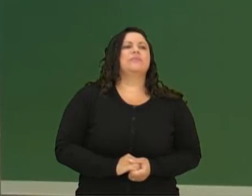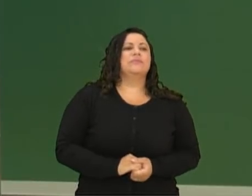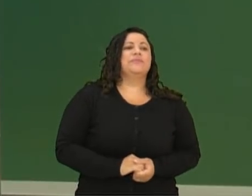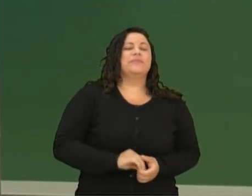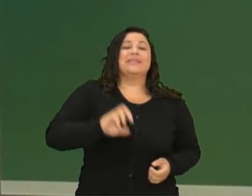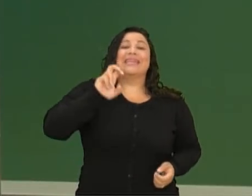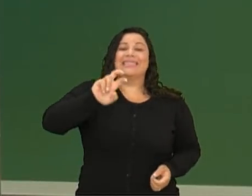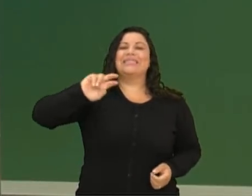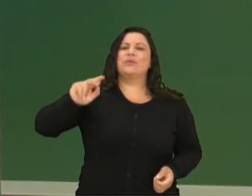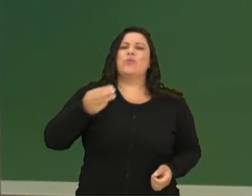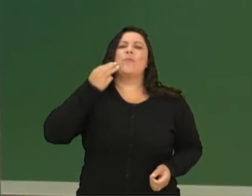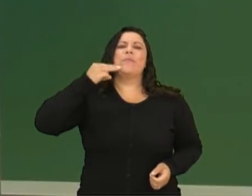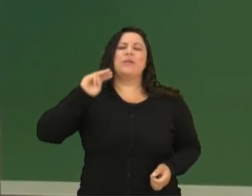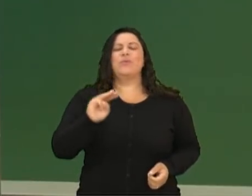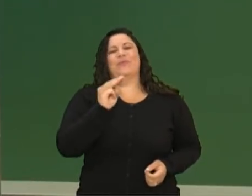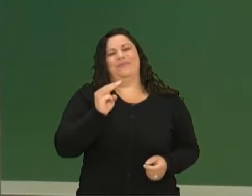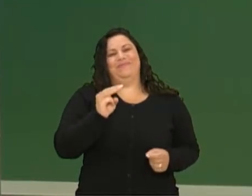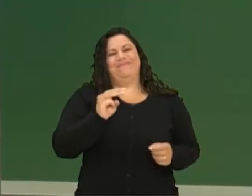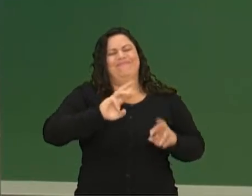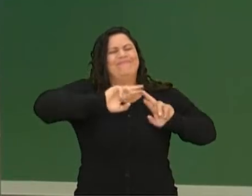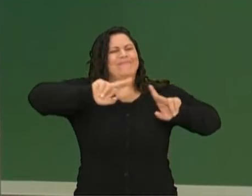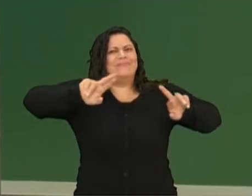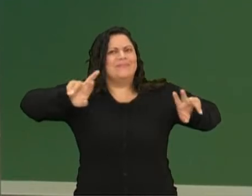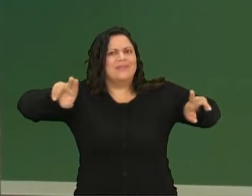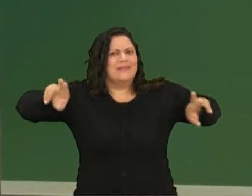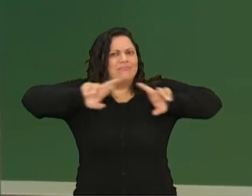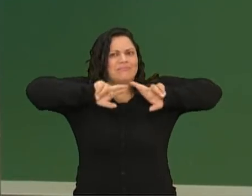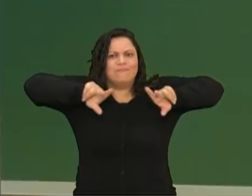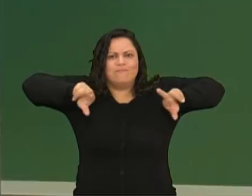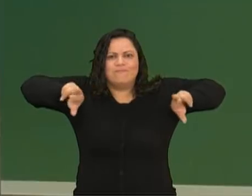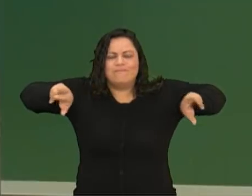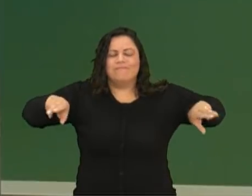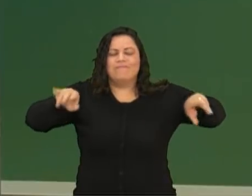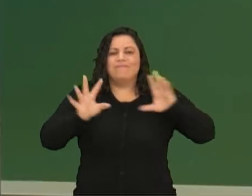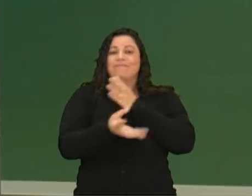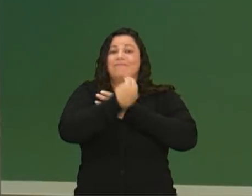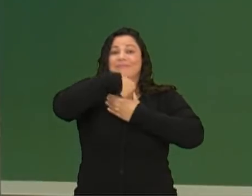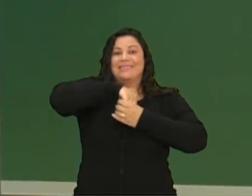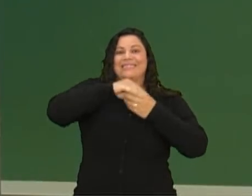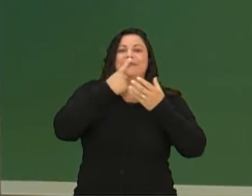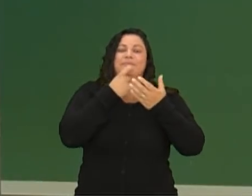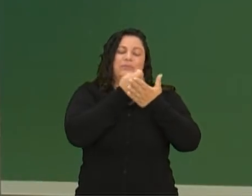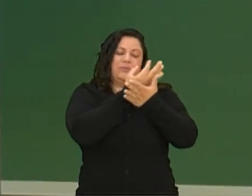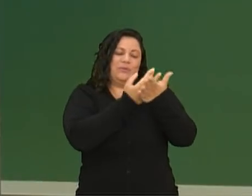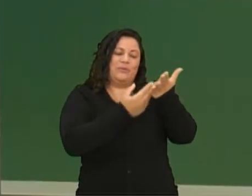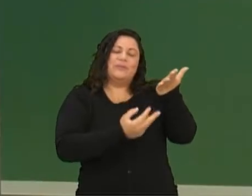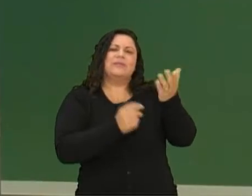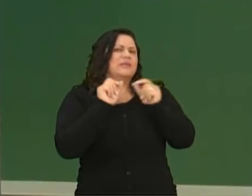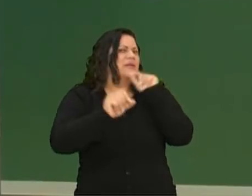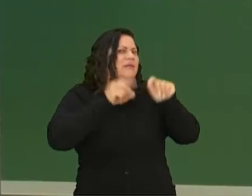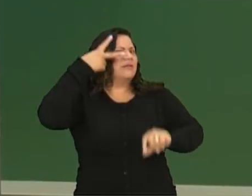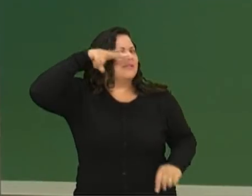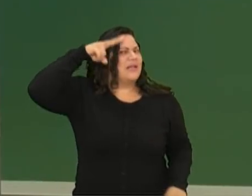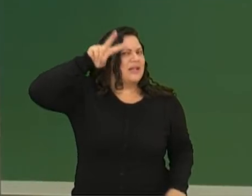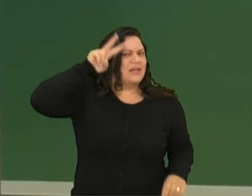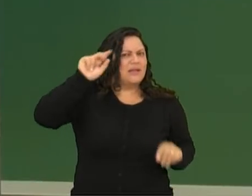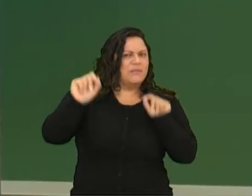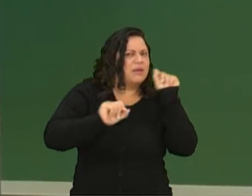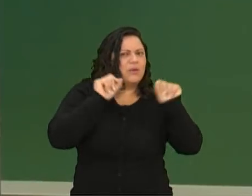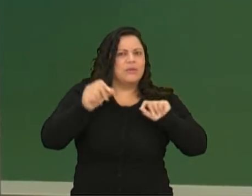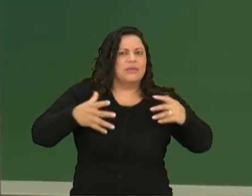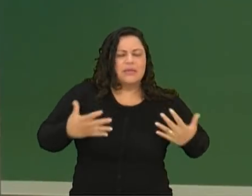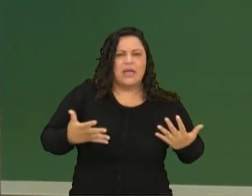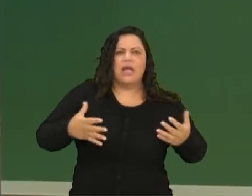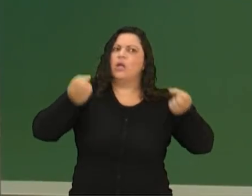tão abundante assim no nosso sangue? Será que você consegue lembrar qual é o papel dela? A gente já comentou